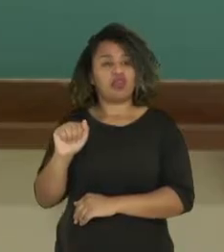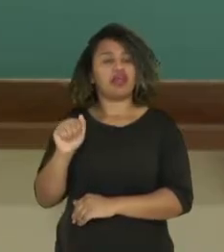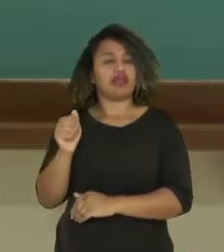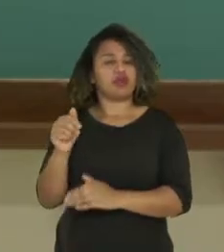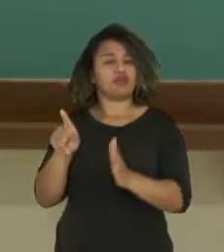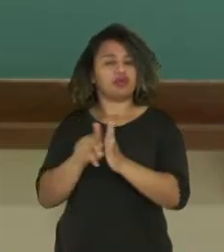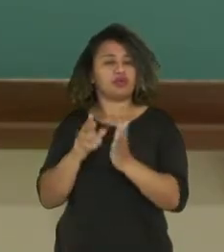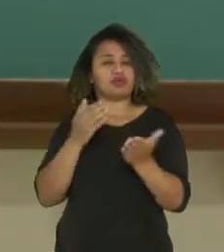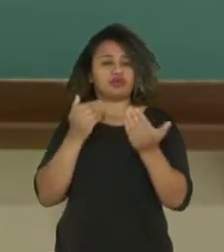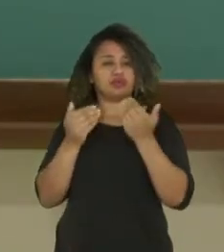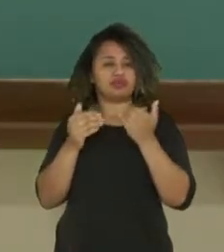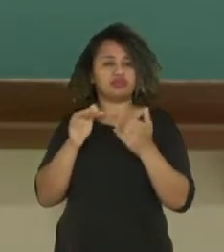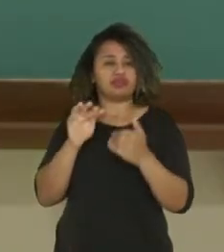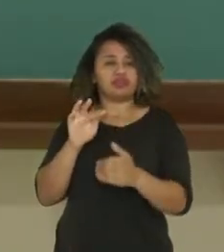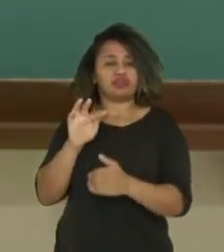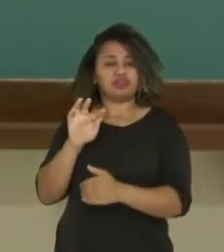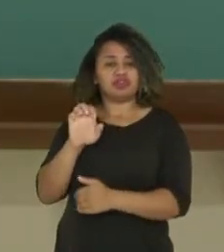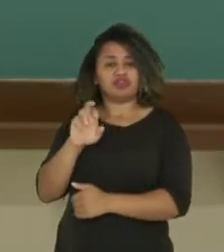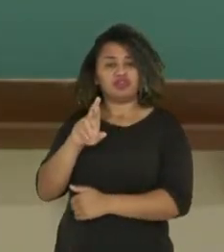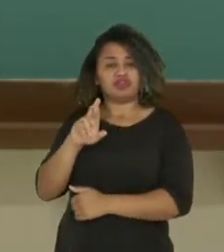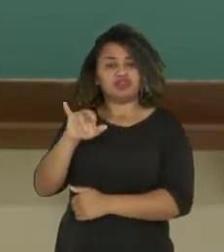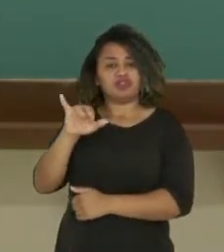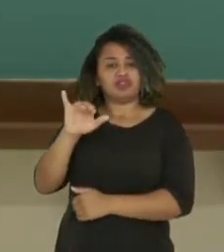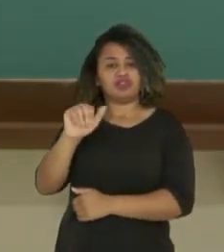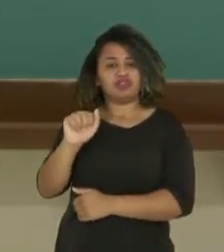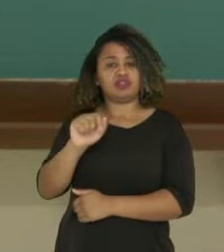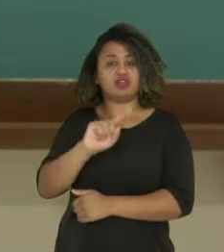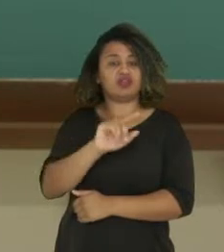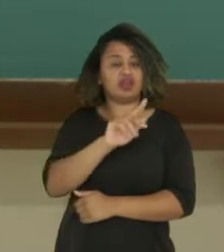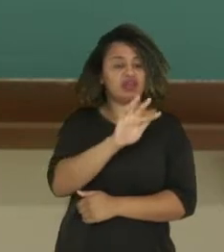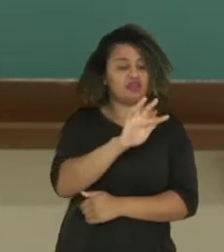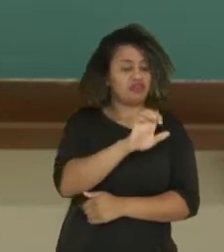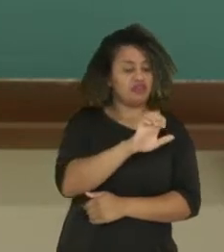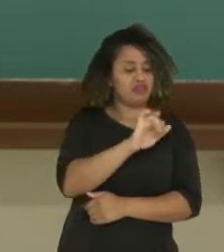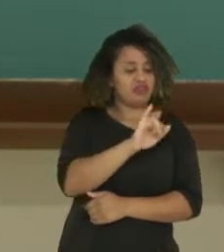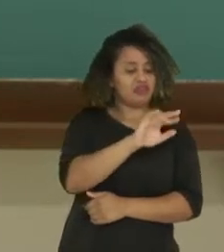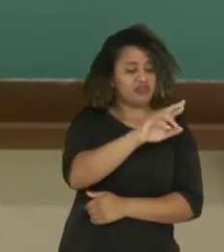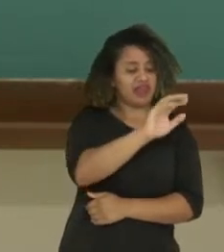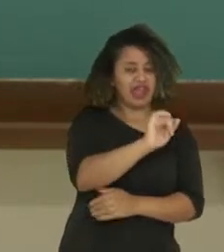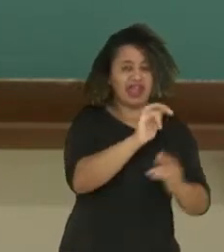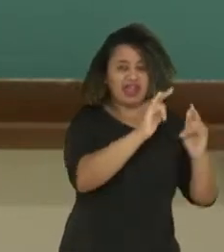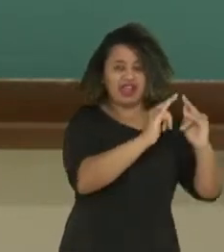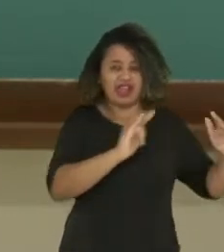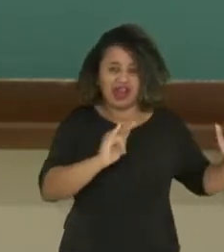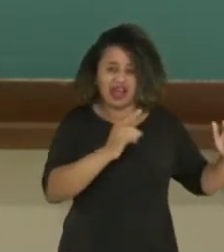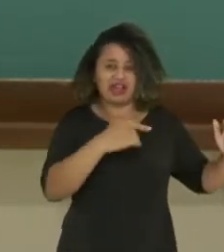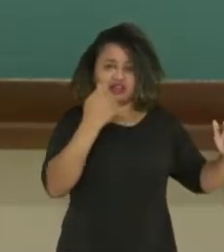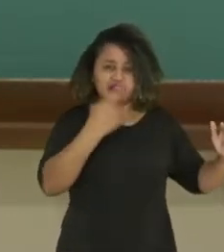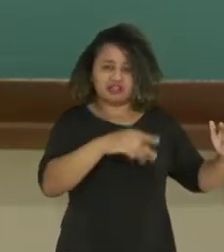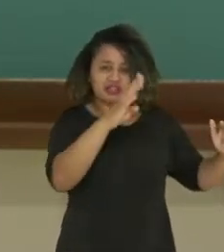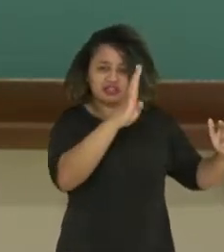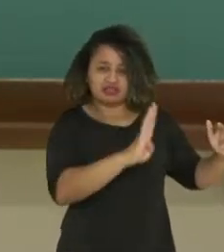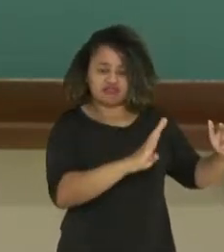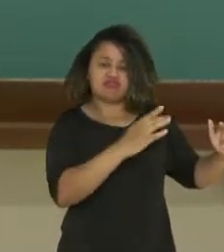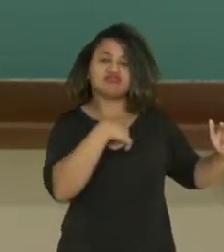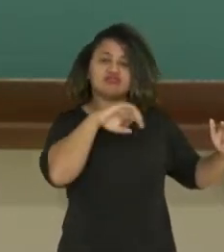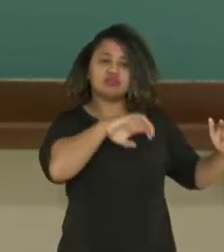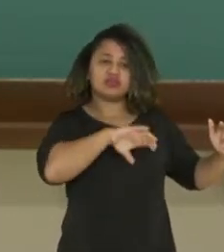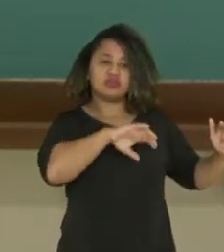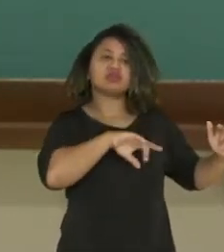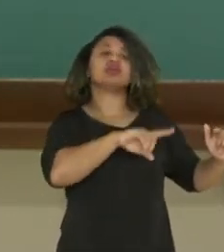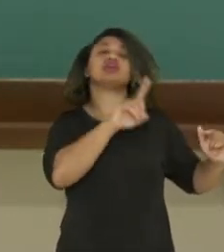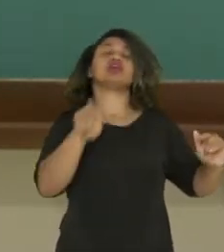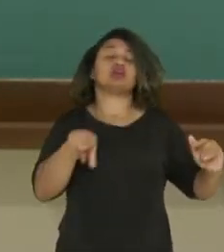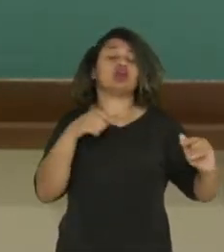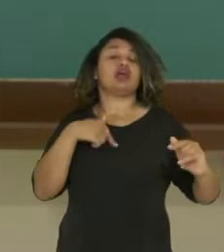ó. Feria, não é feira, é feria. Tá? Se escreve assim em língua espanhola e se pronuncia